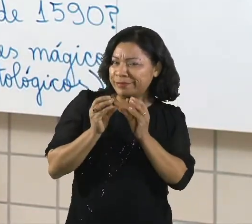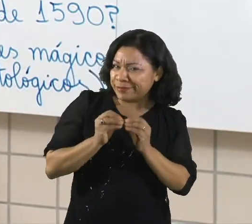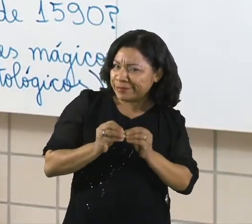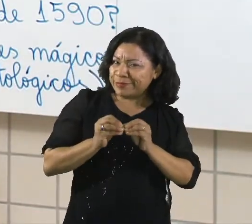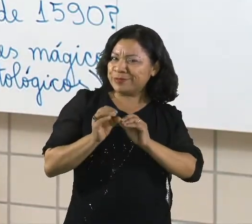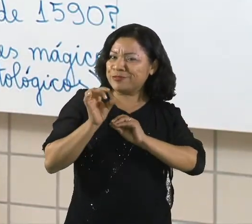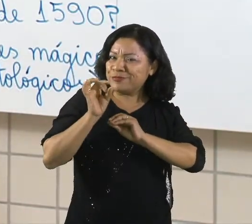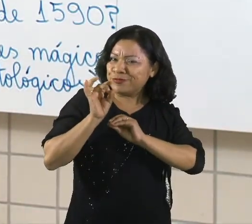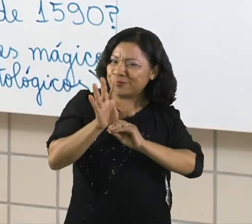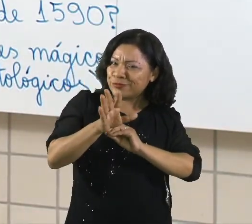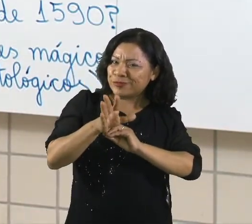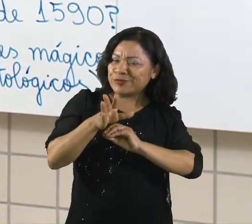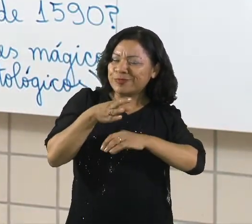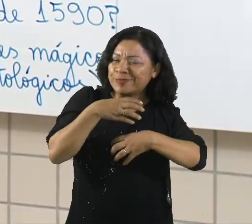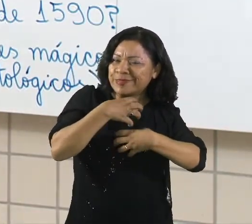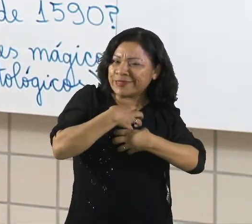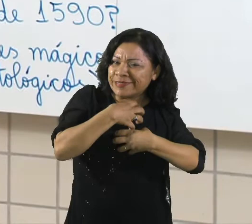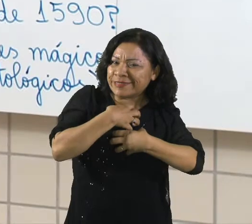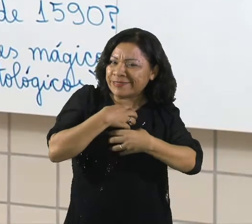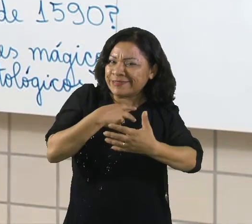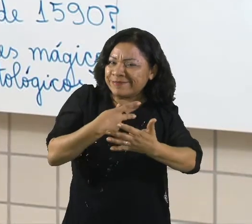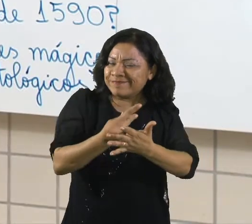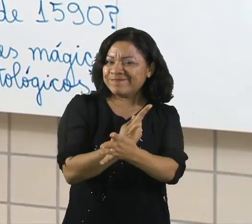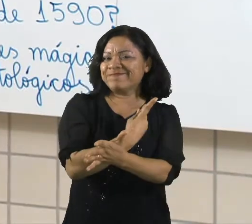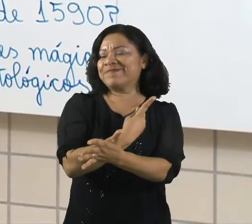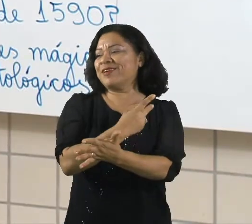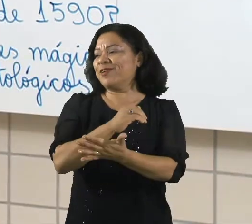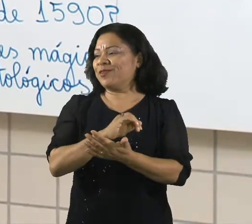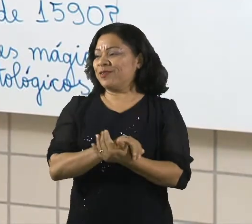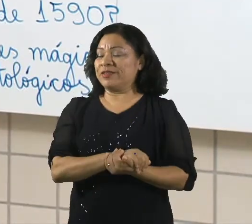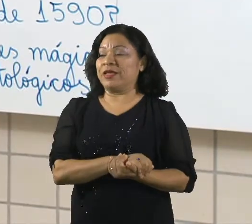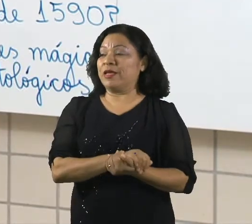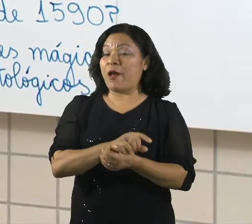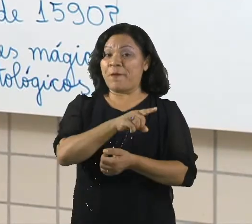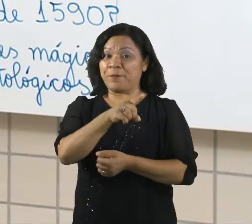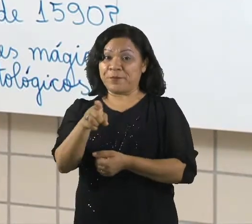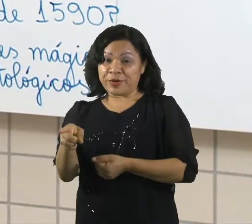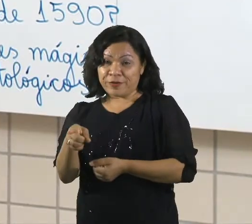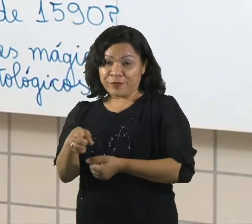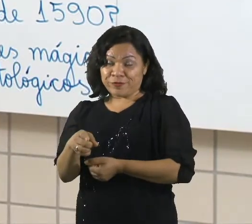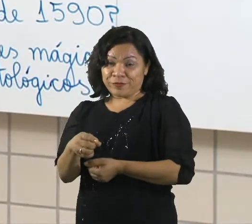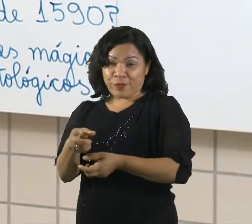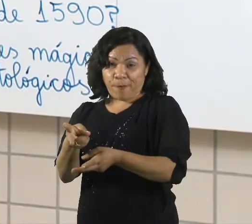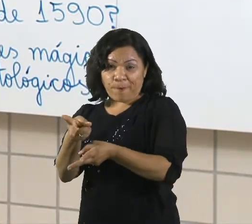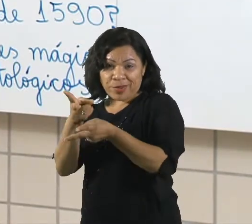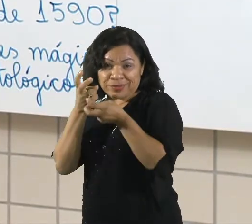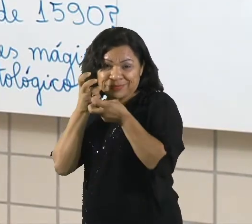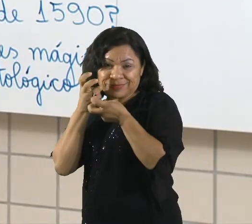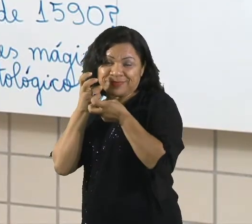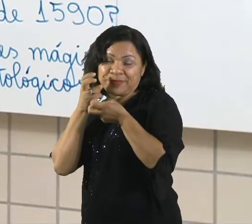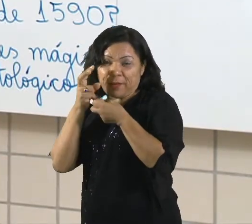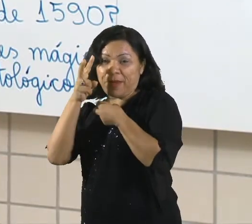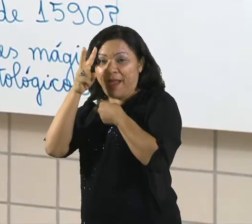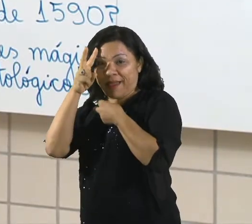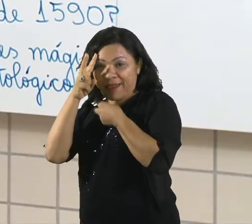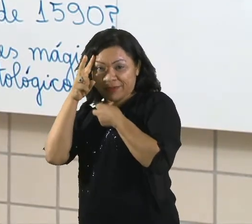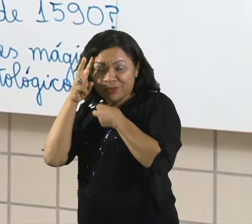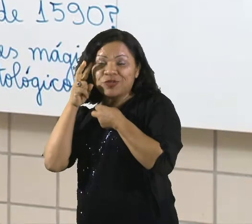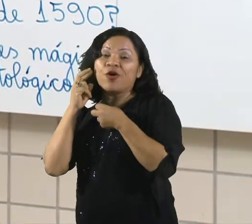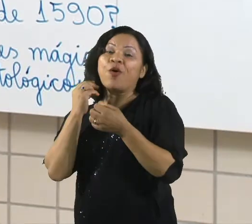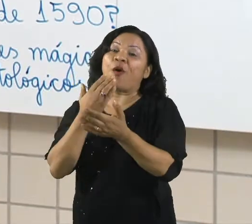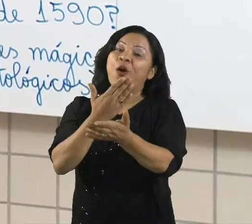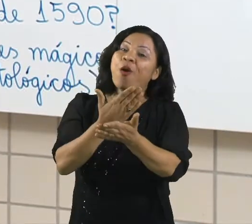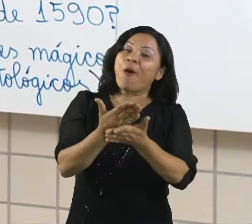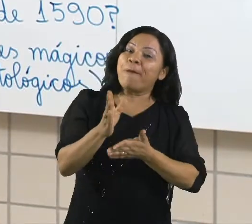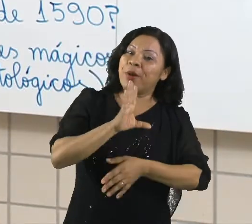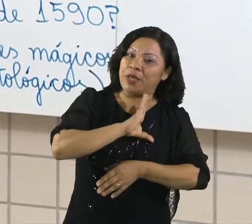terem um pouquinho do que acontece, vocês percebam que a história ela começa com uma questão do amor